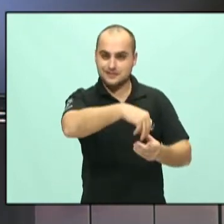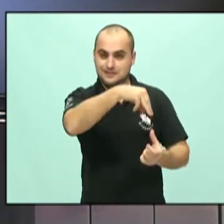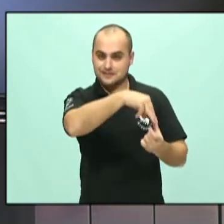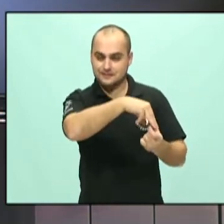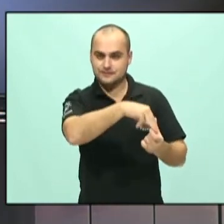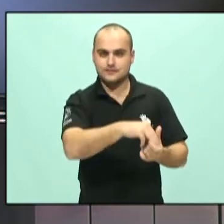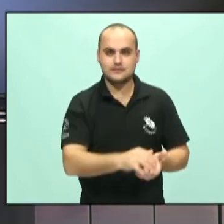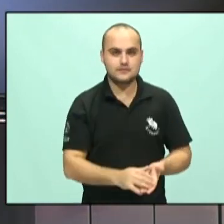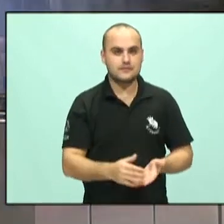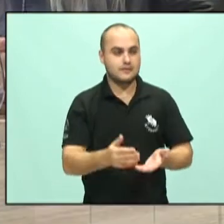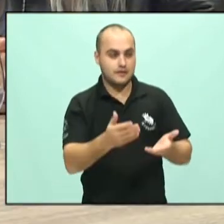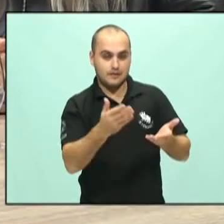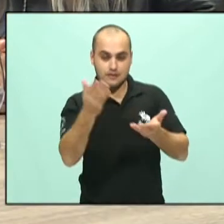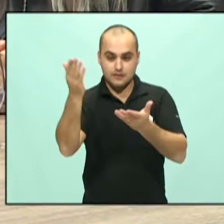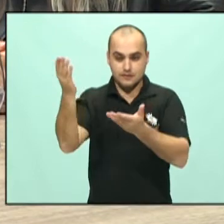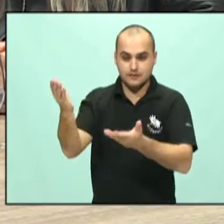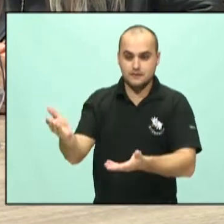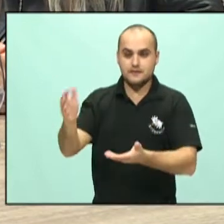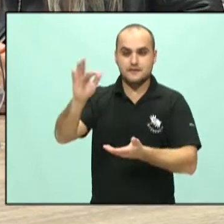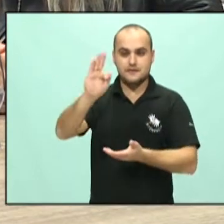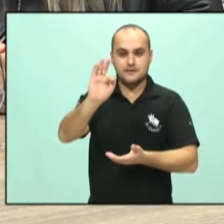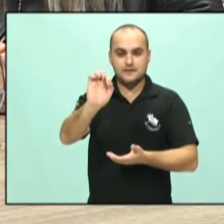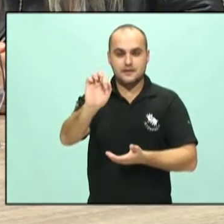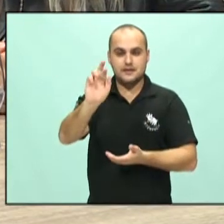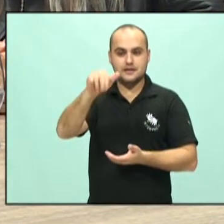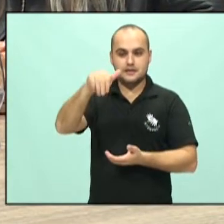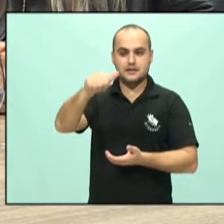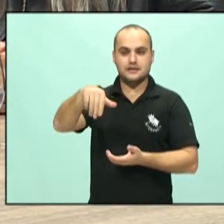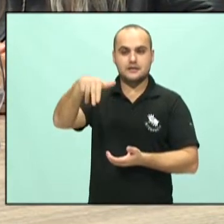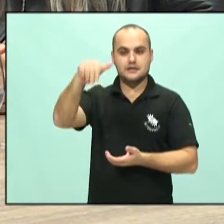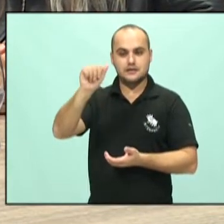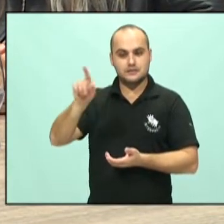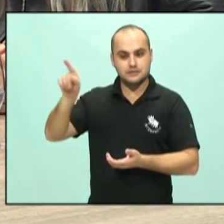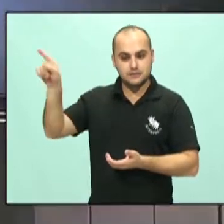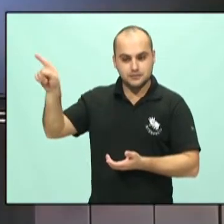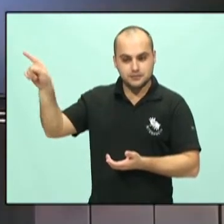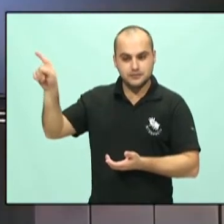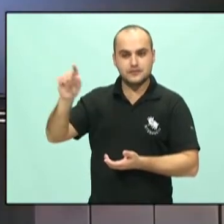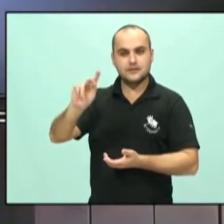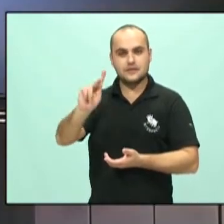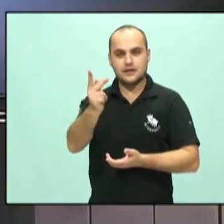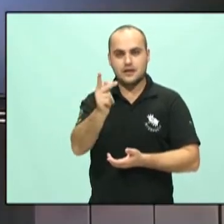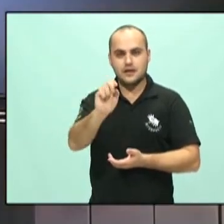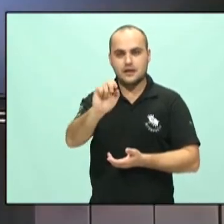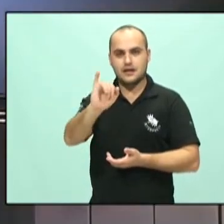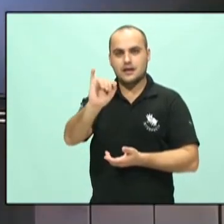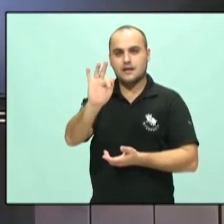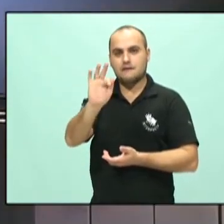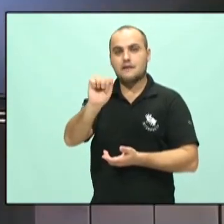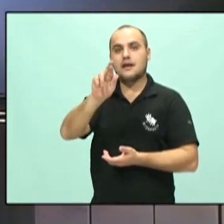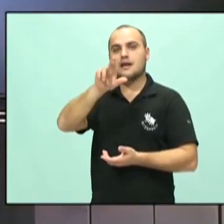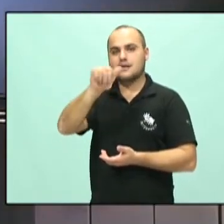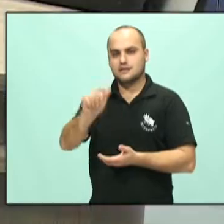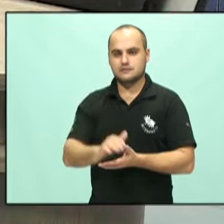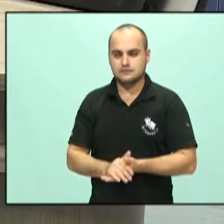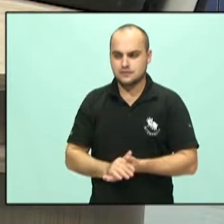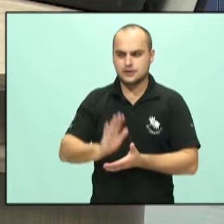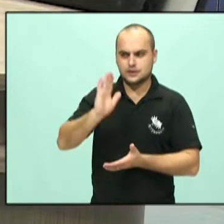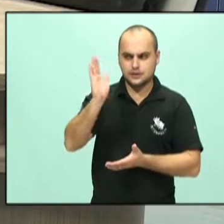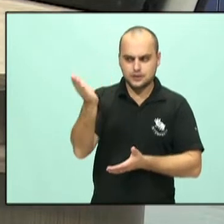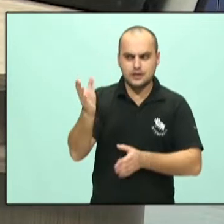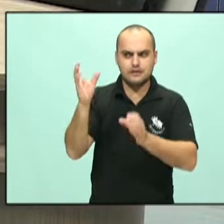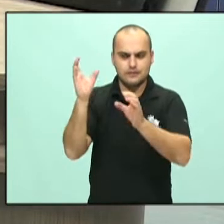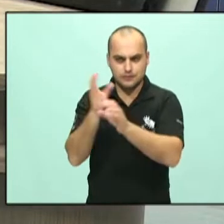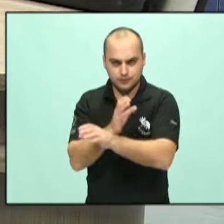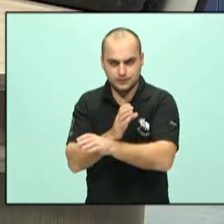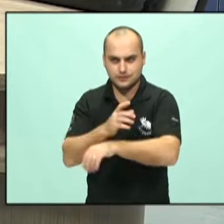a Fernanda Dapper e também a Eifara Nascimento. Elas estão no quinto semestre concluindo,